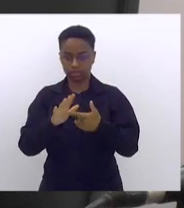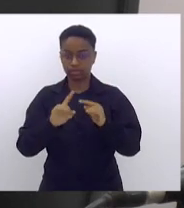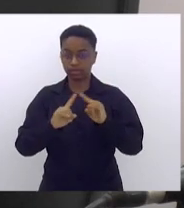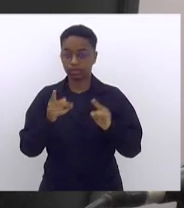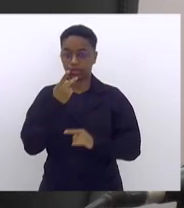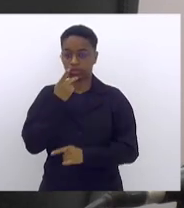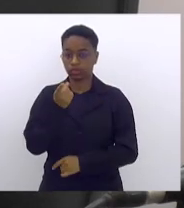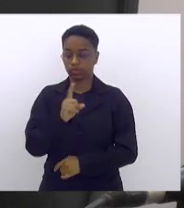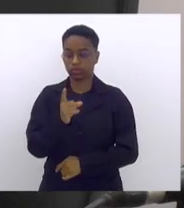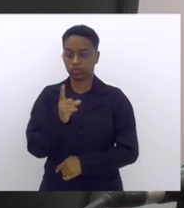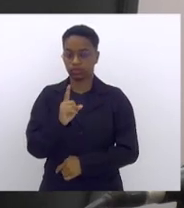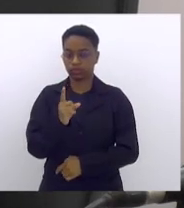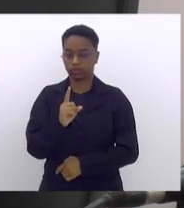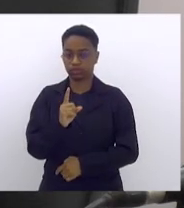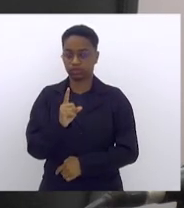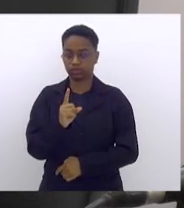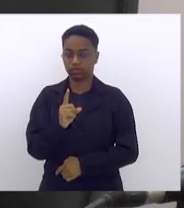fala